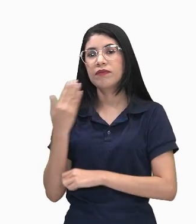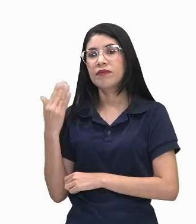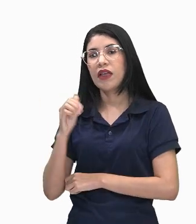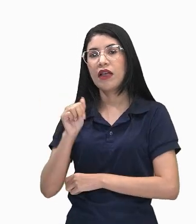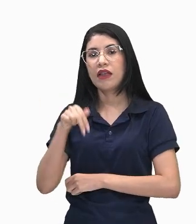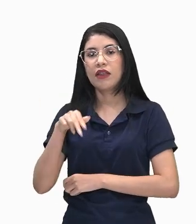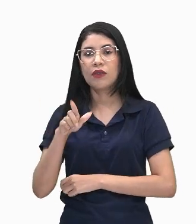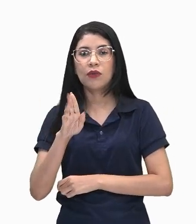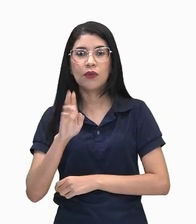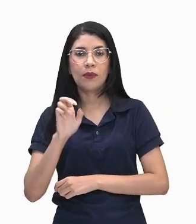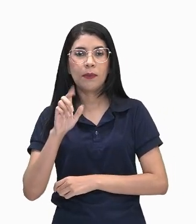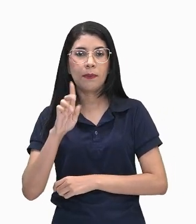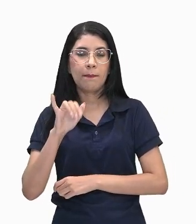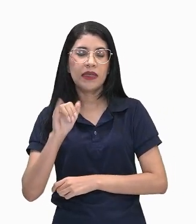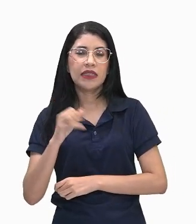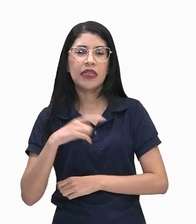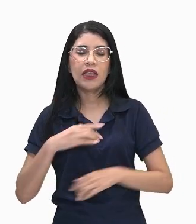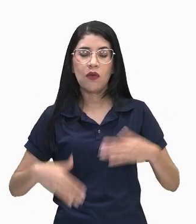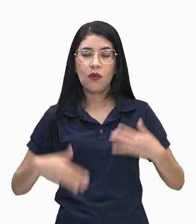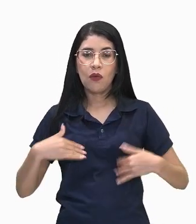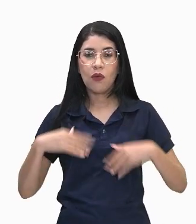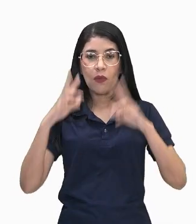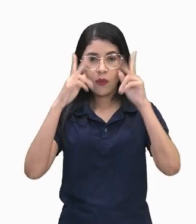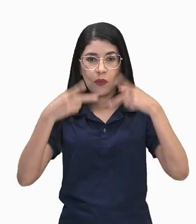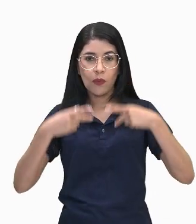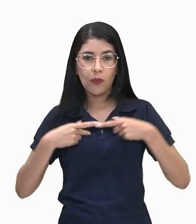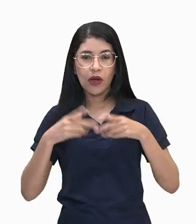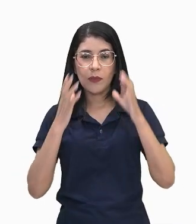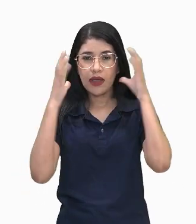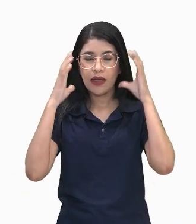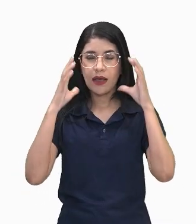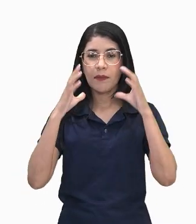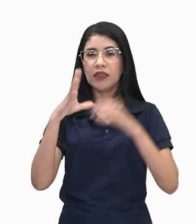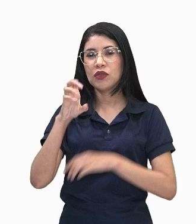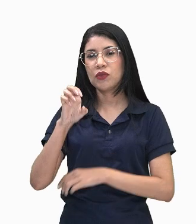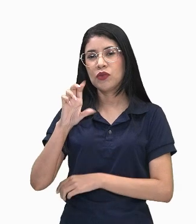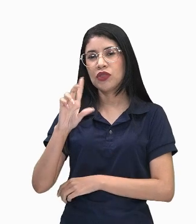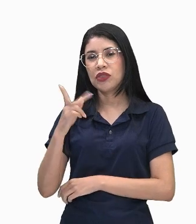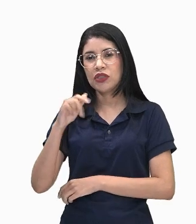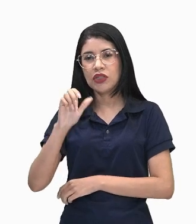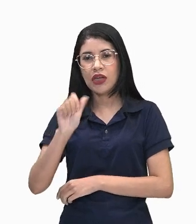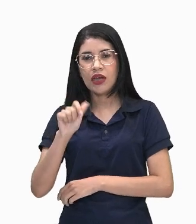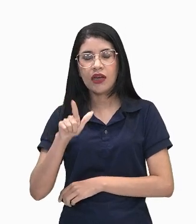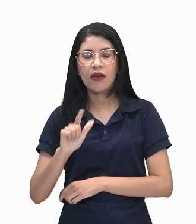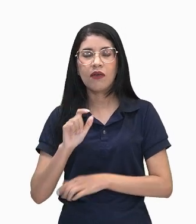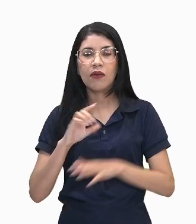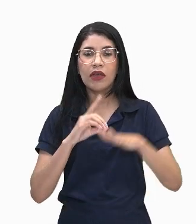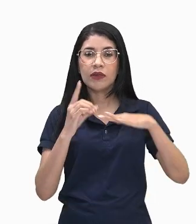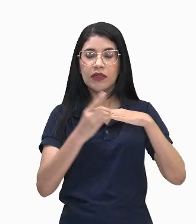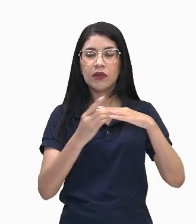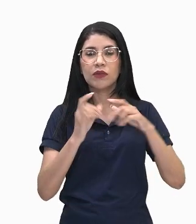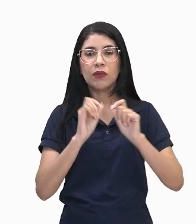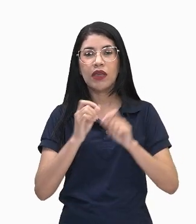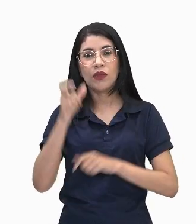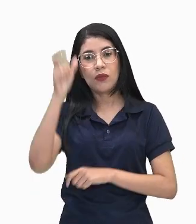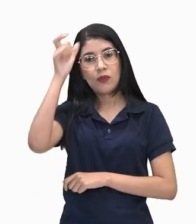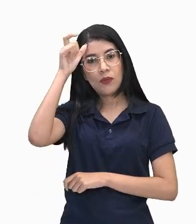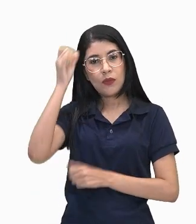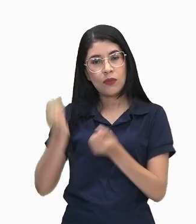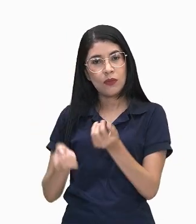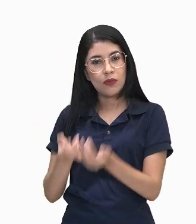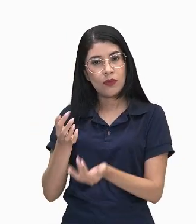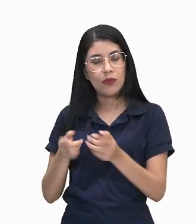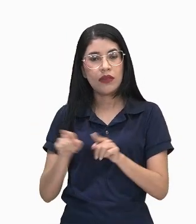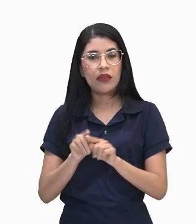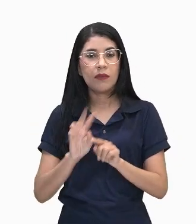que possui um corpo humano com uma cabeça de chacal, que ele era considerado o deus do submundo. E aqui do outro lado temos o